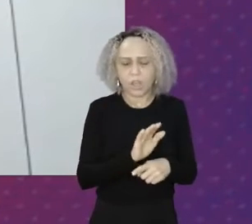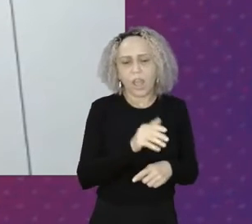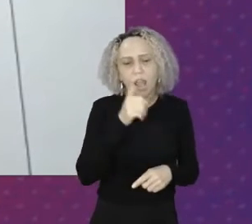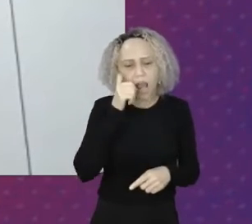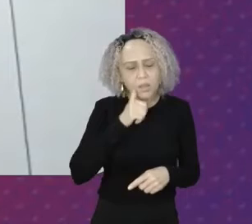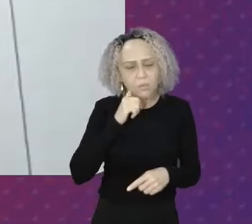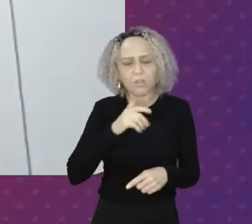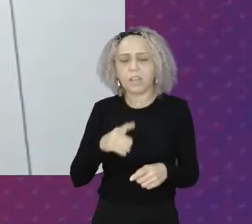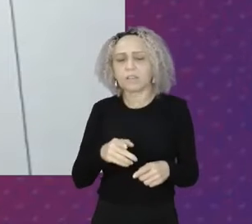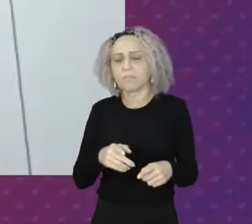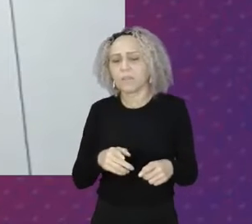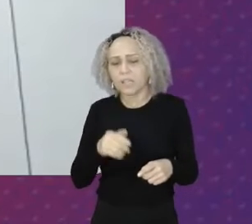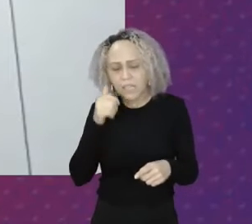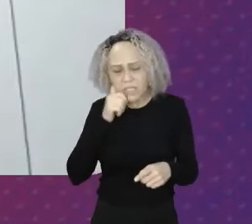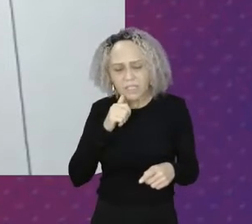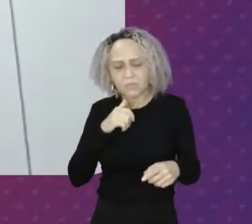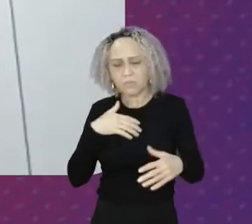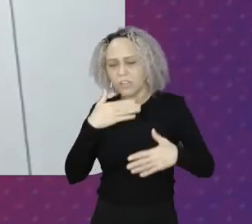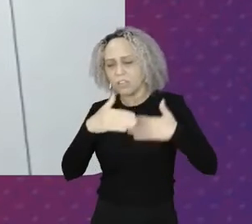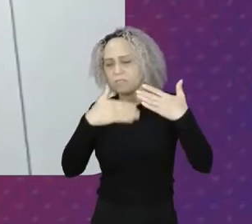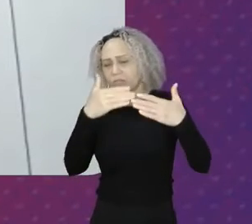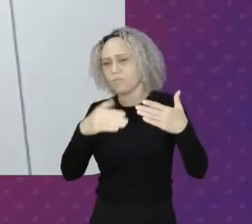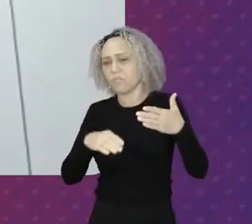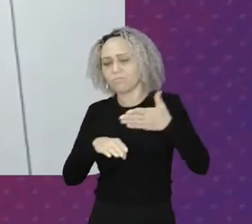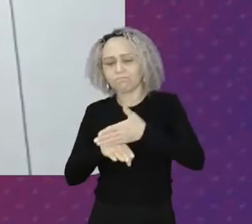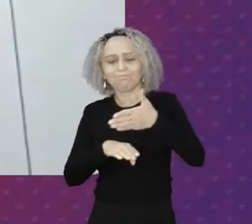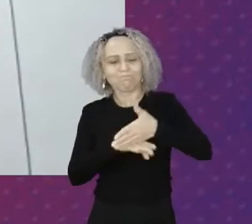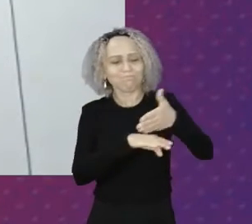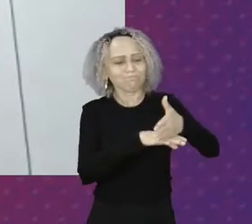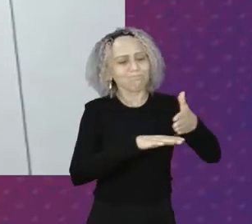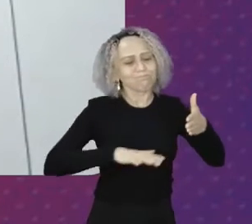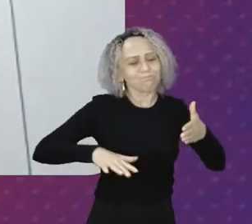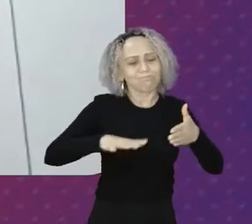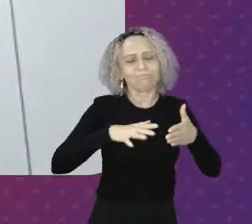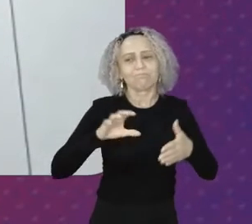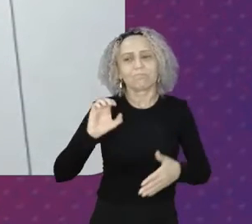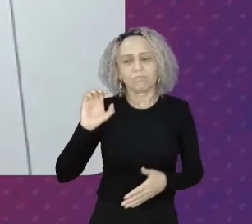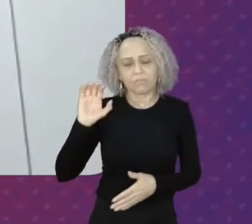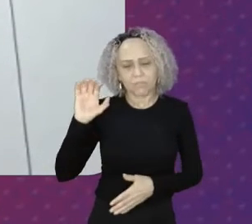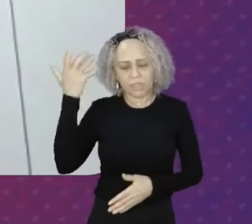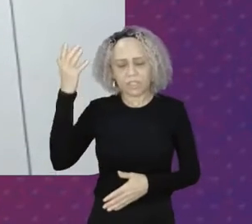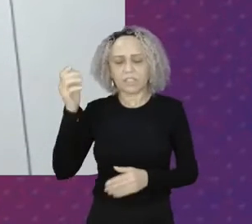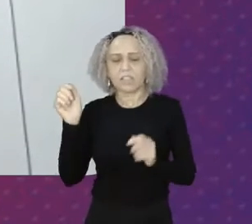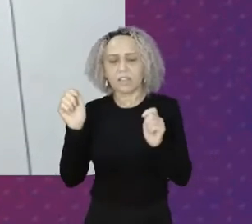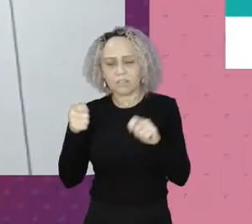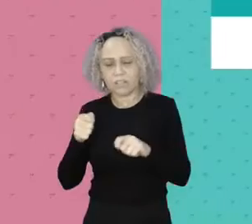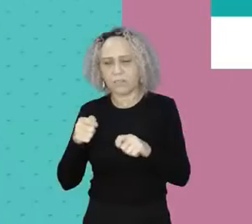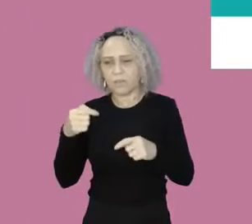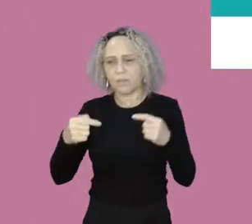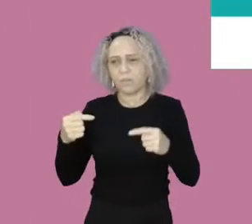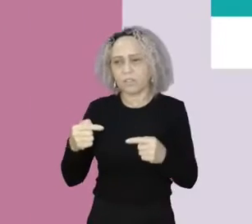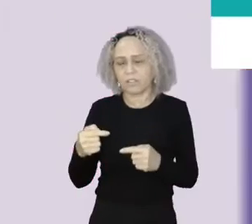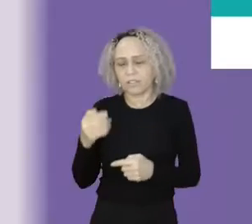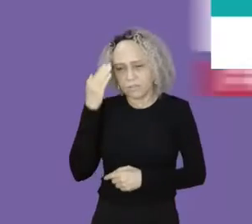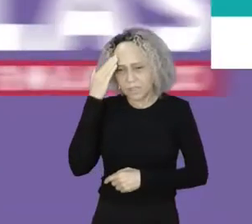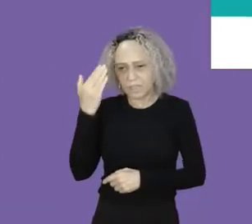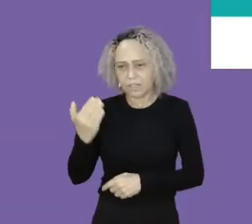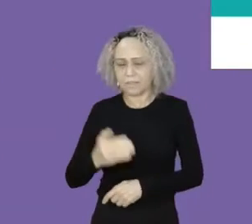espaços políticos, em todos os espaços estratégicos de poder e decisão. Então é isso, muito obrigada, até a próxima.